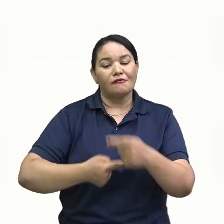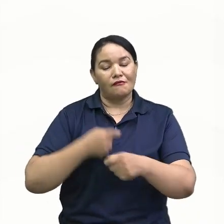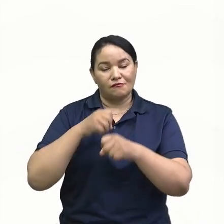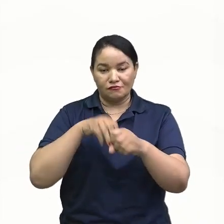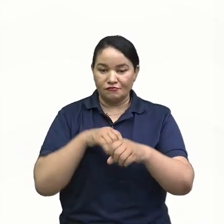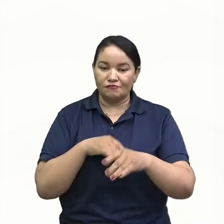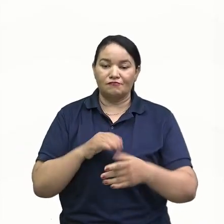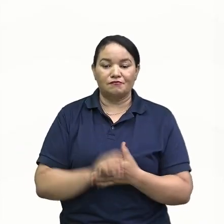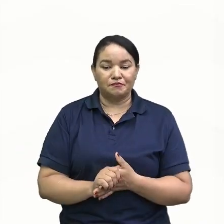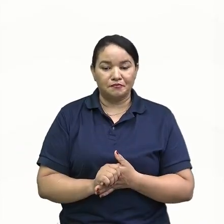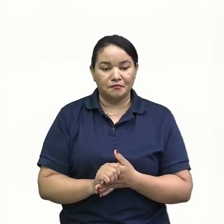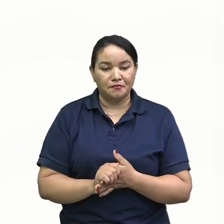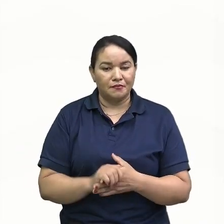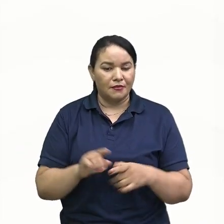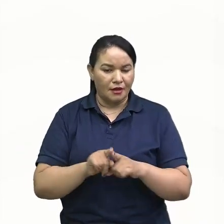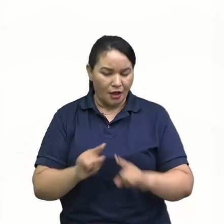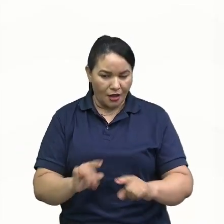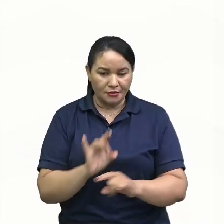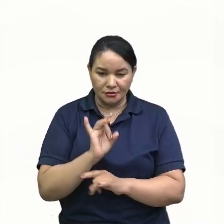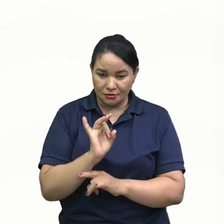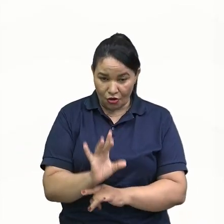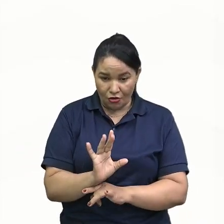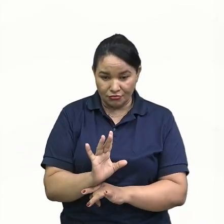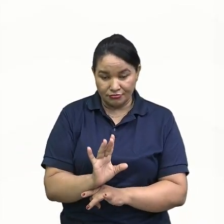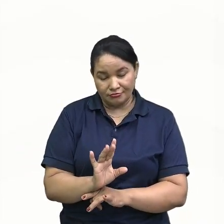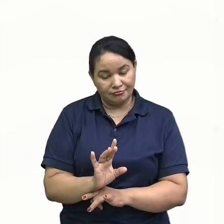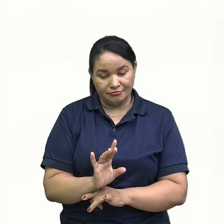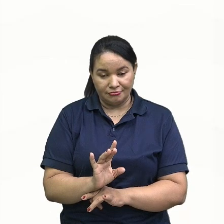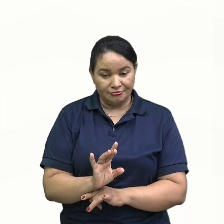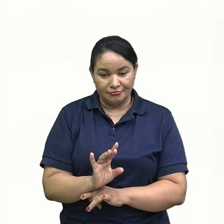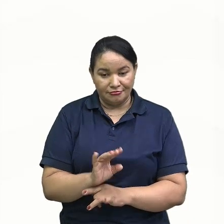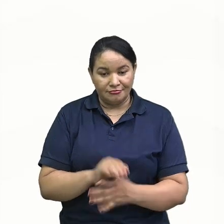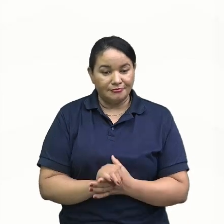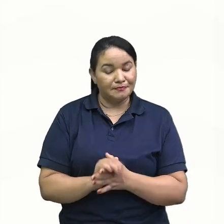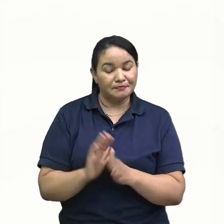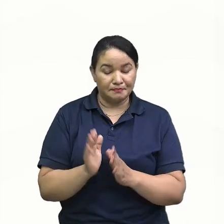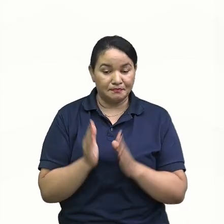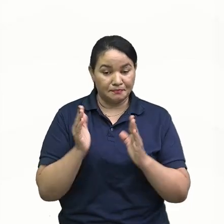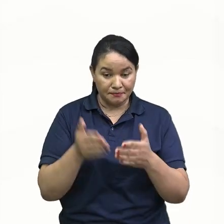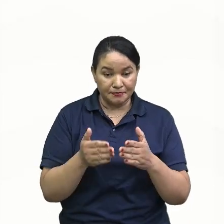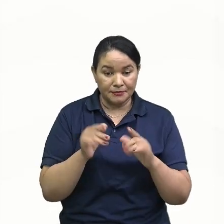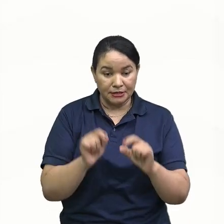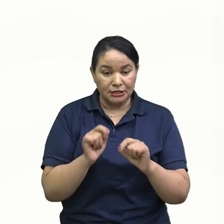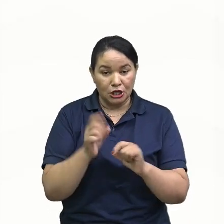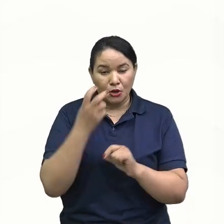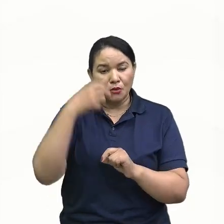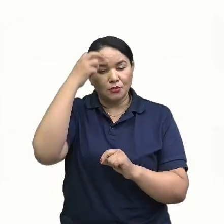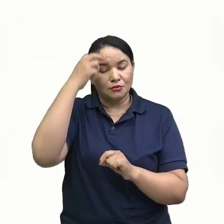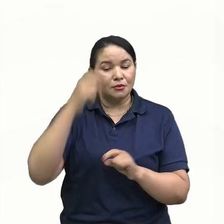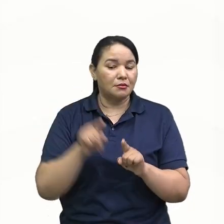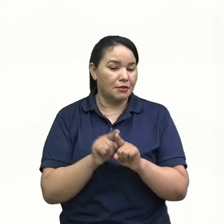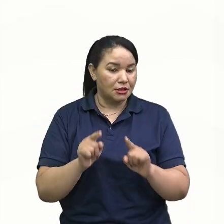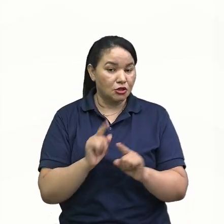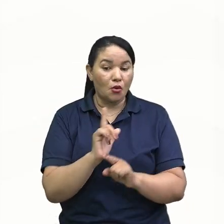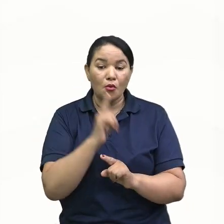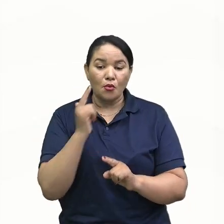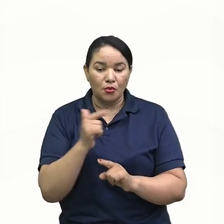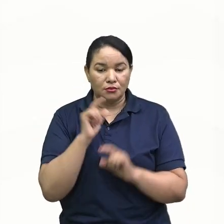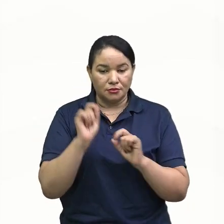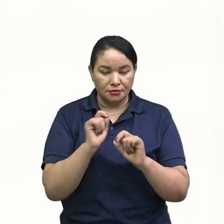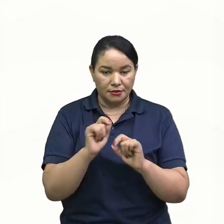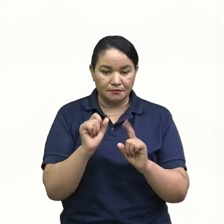geração. Mas não é só isso. A gente teve o olhar focado para a questão cultural, mas vamos olhar aqui a